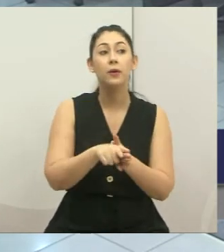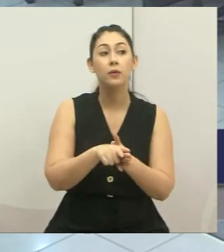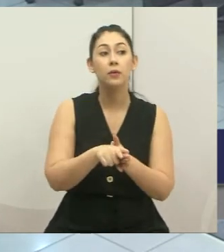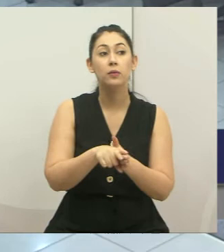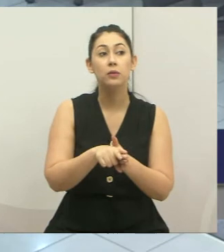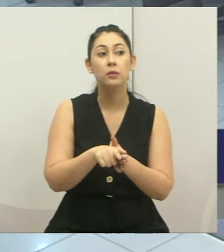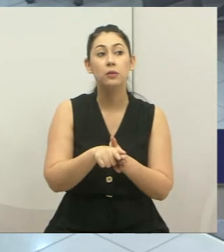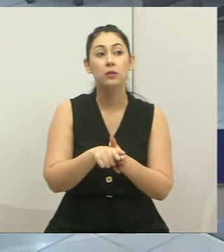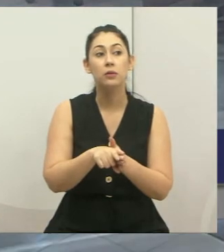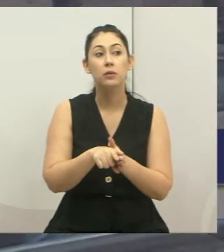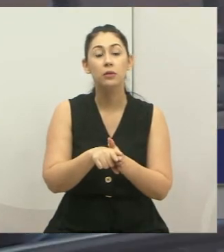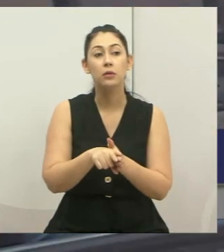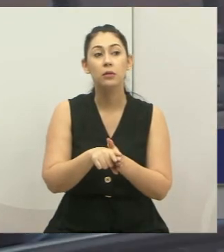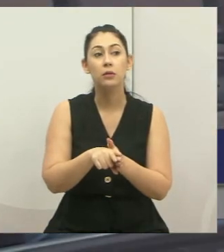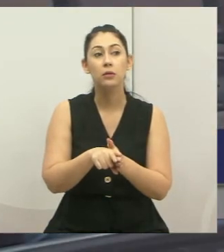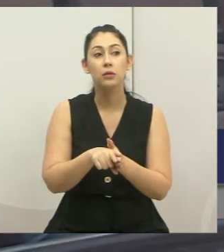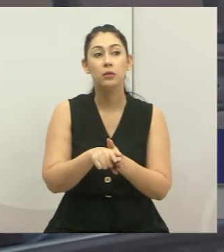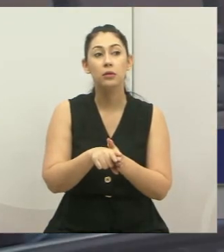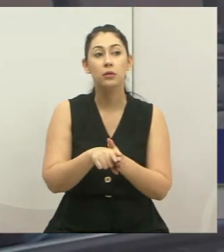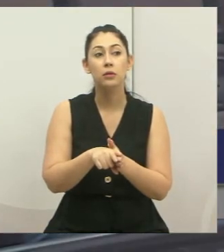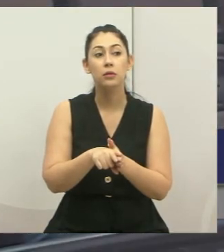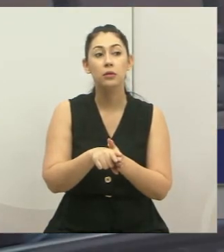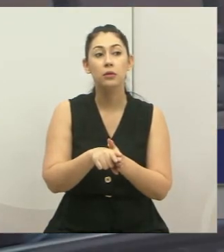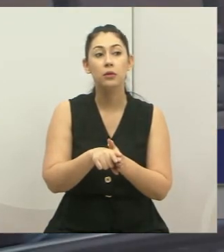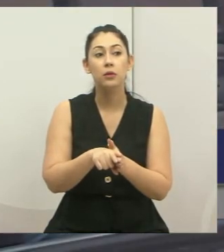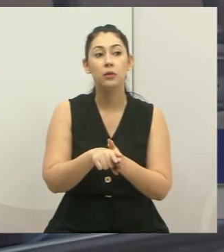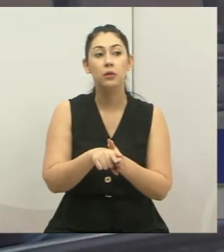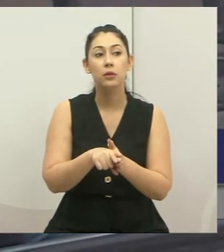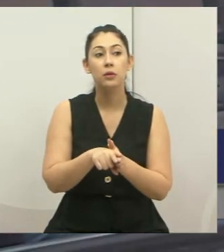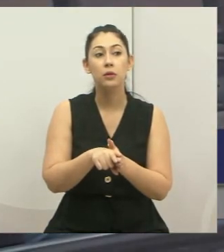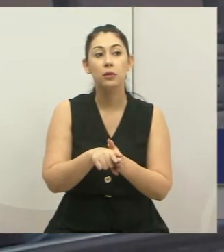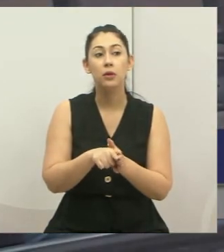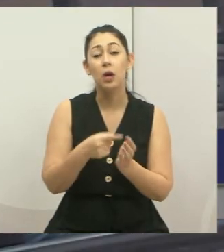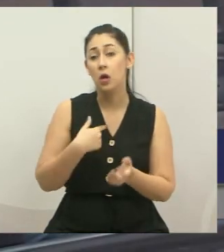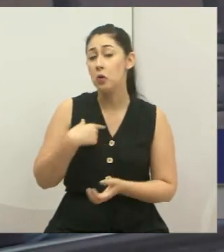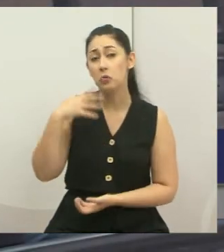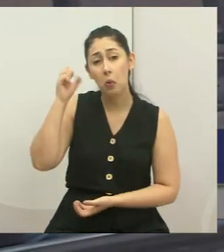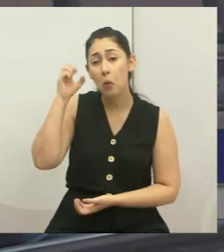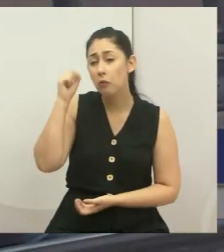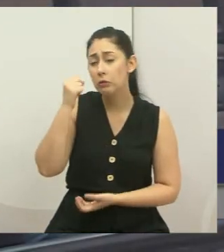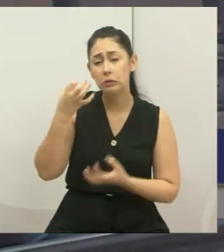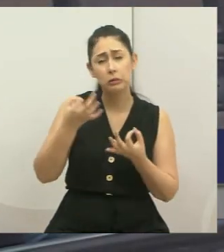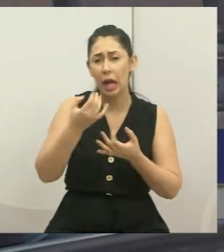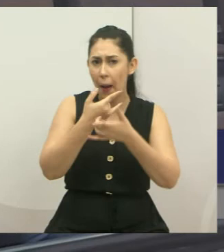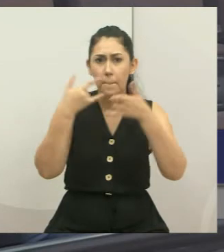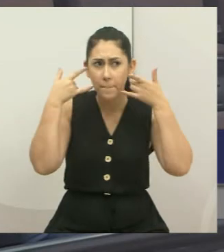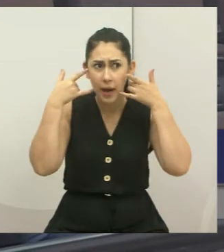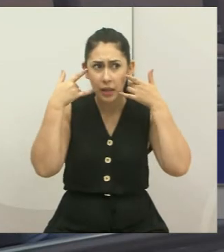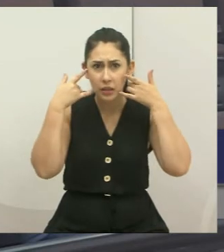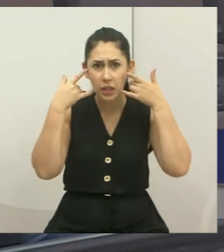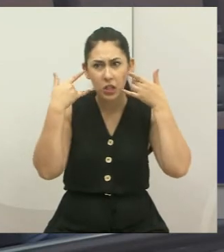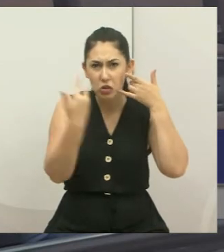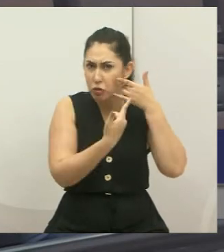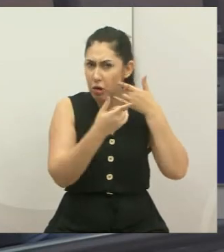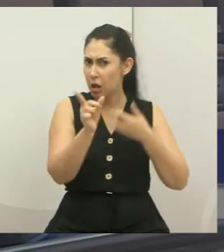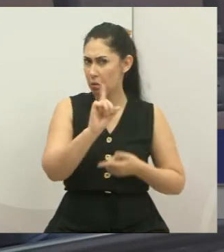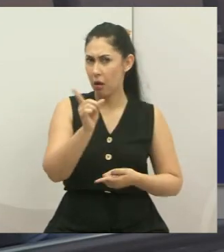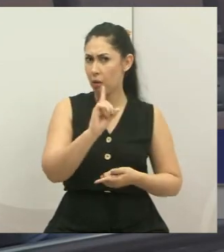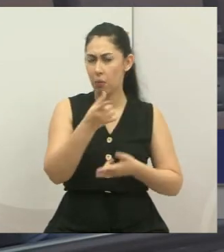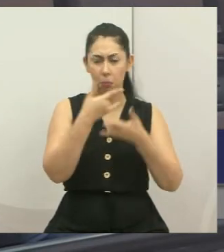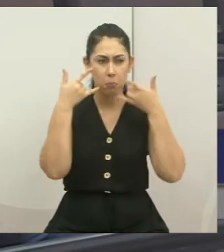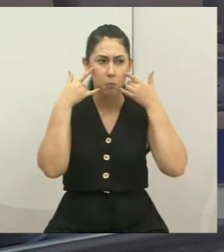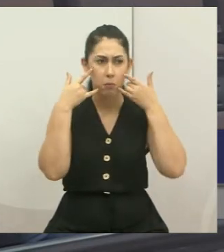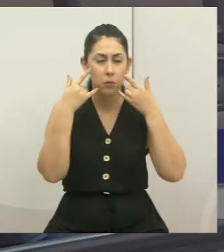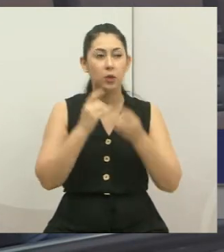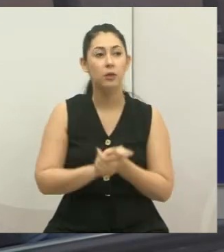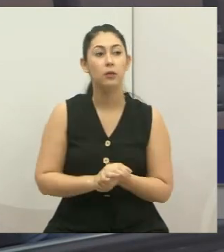Não dá para falar bem. Não, é que nós não conseguimos escutar. Eu estou ouvindo perfeitamente o que eu estou falando. Eu não quero tirar a máscara.